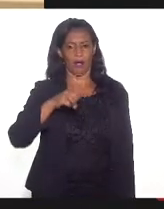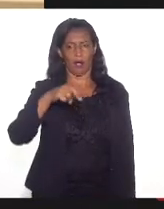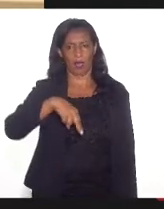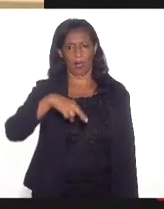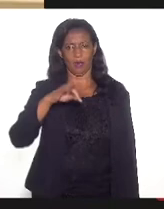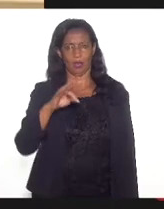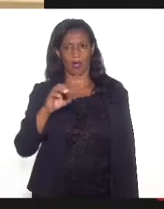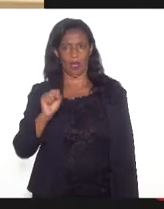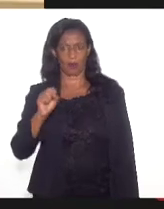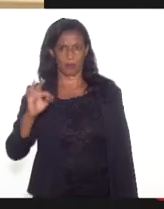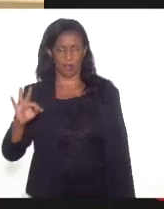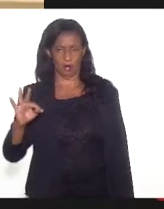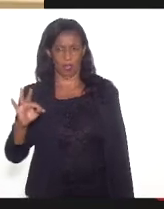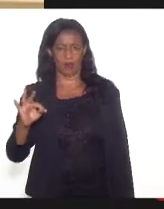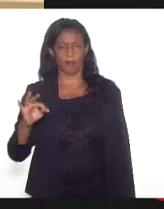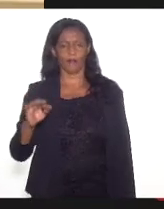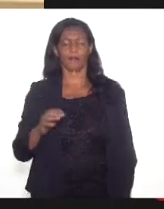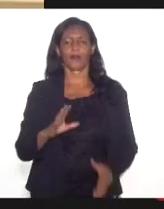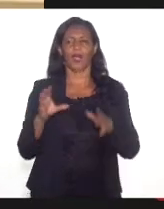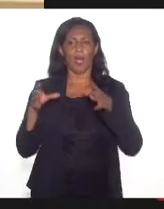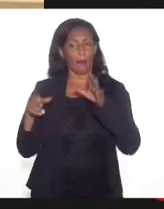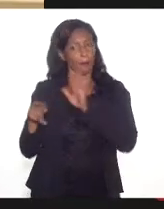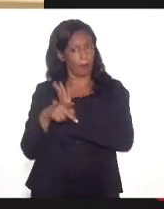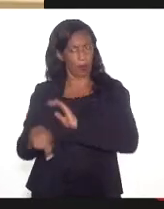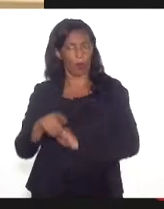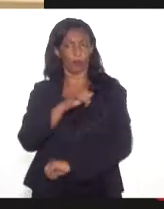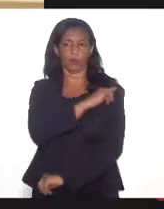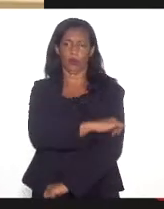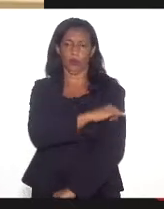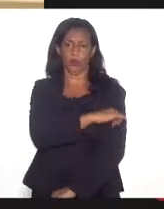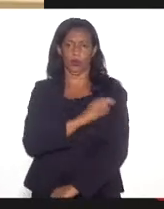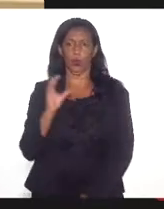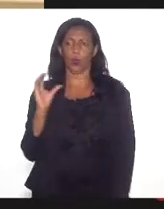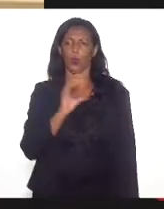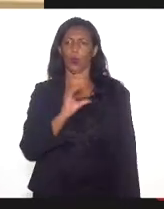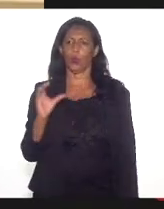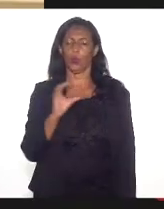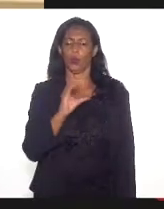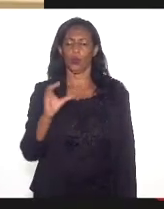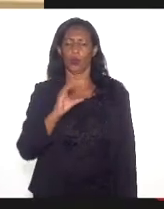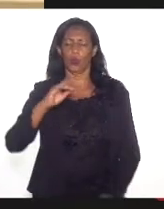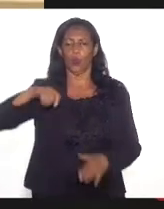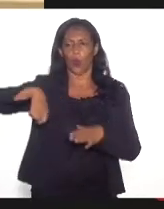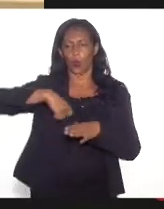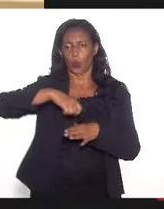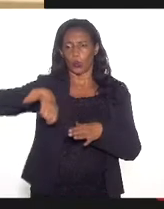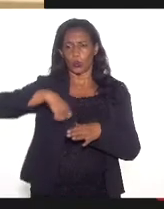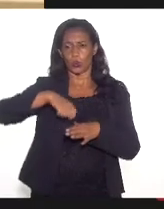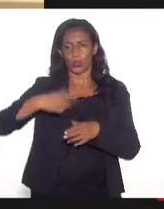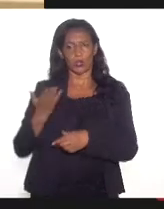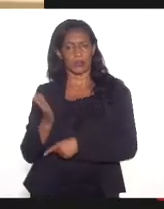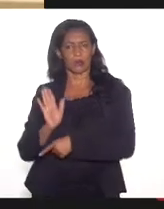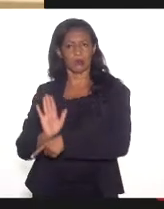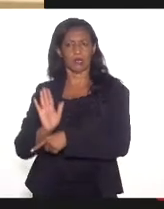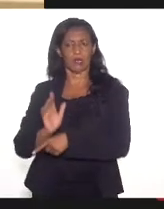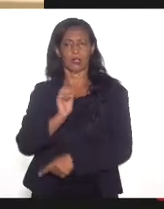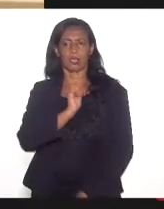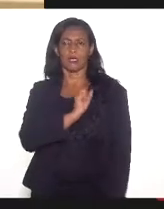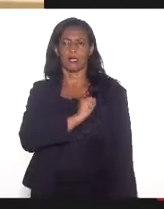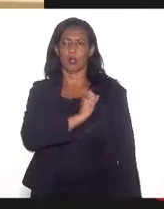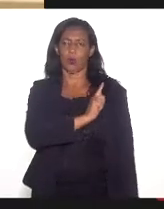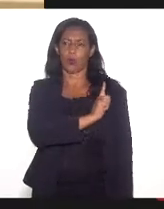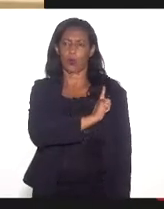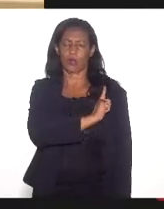Movimento dos Trabalhadores Sem Teto do Rio de Janeiro e coordenadora da Cozinha Solidária de Santa Luzia em São Gonçalo,